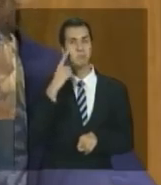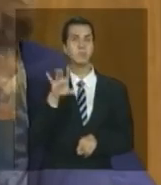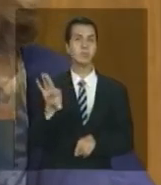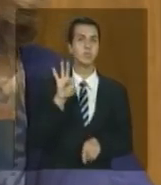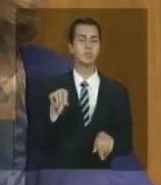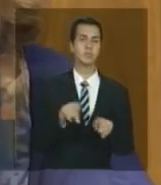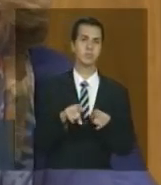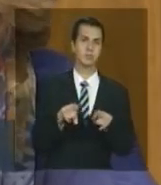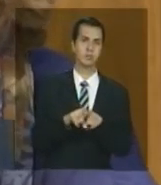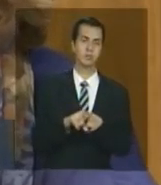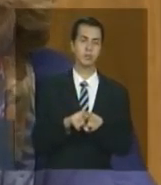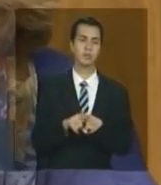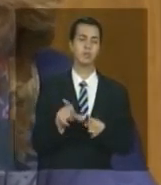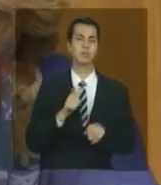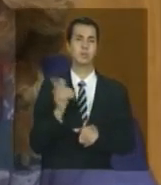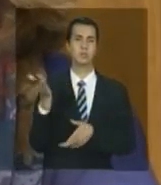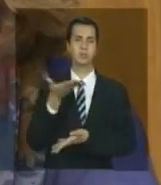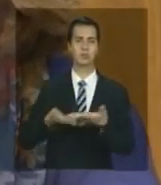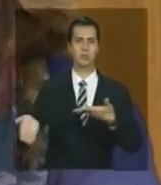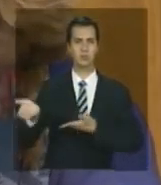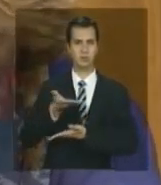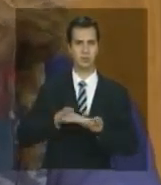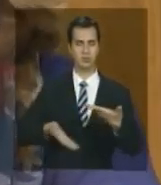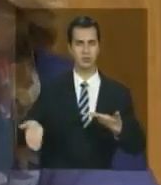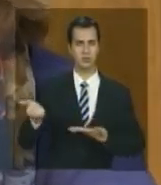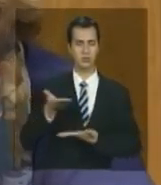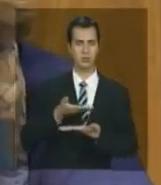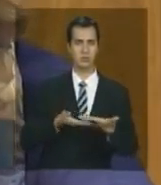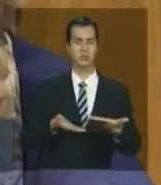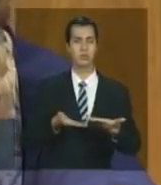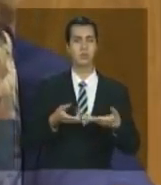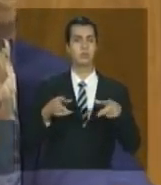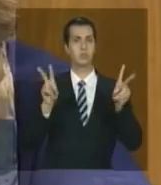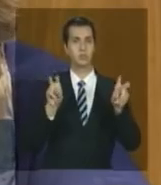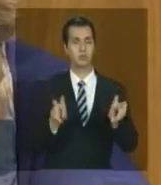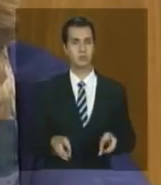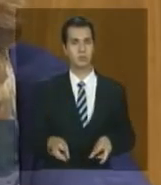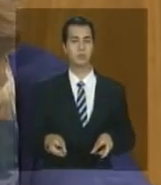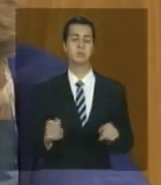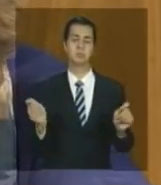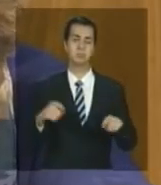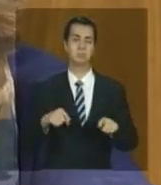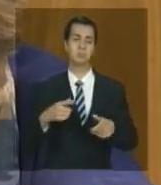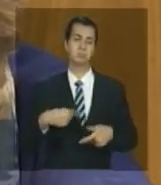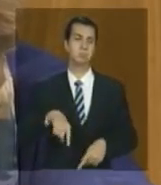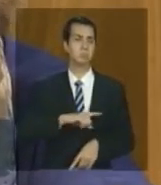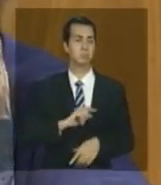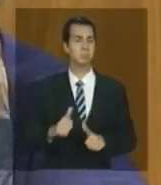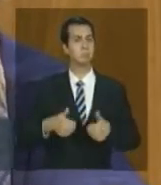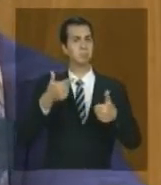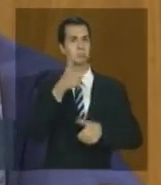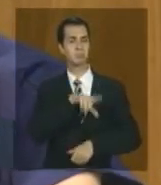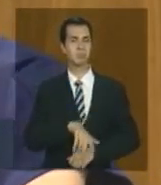a troca de ideias e impressões sobre o tema certamente é enriquecedora para nós.